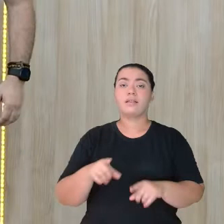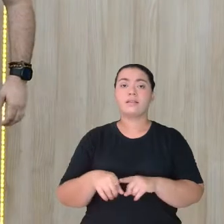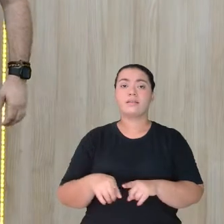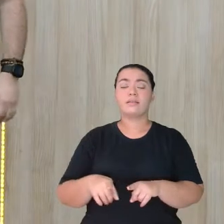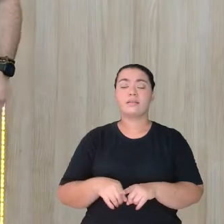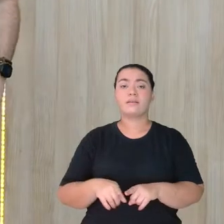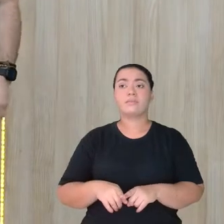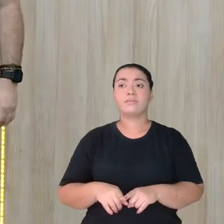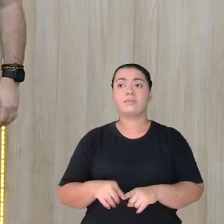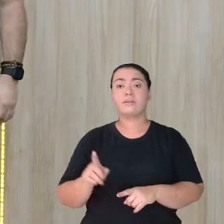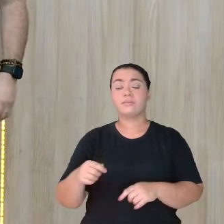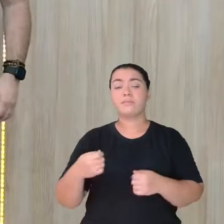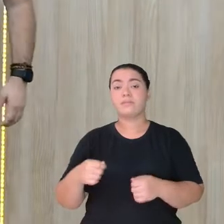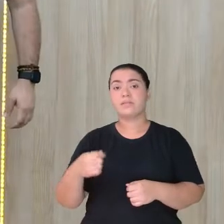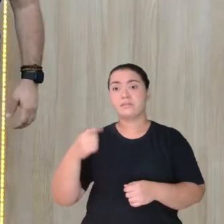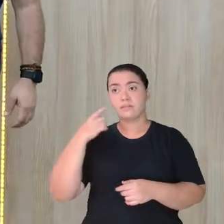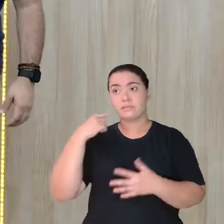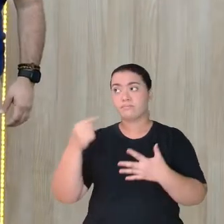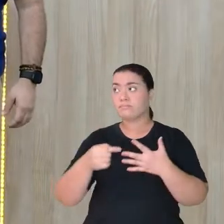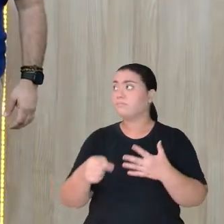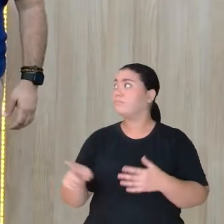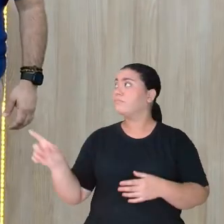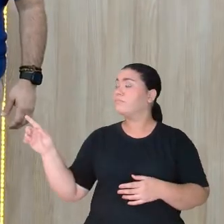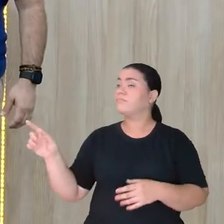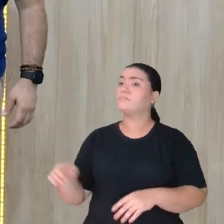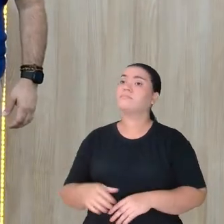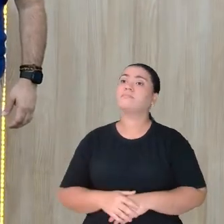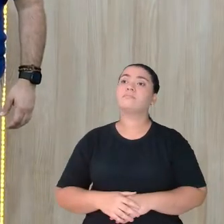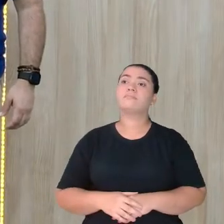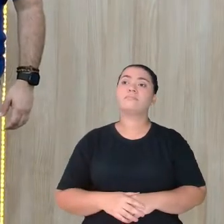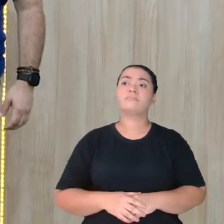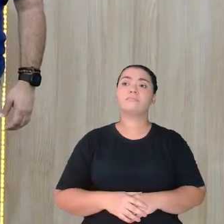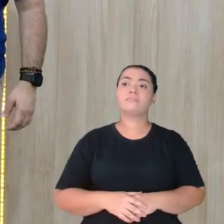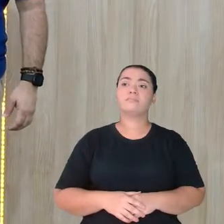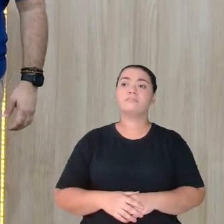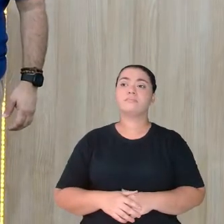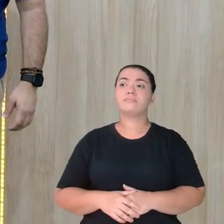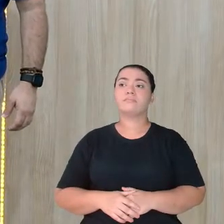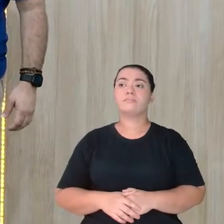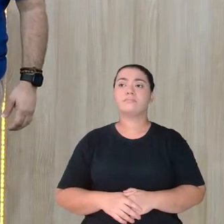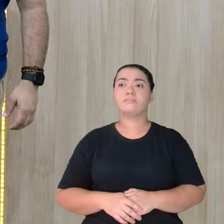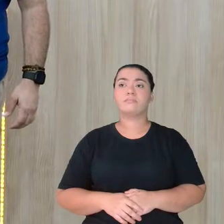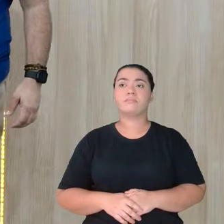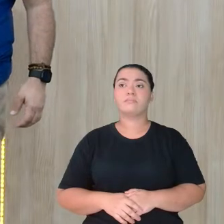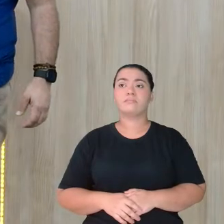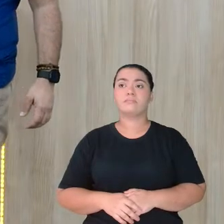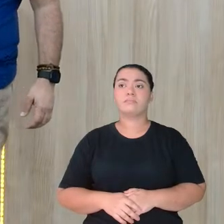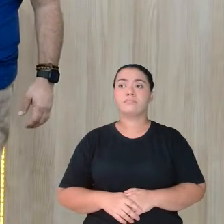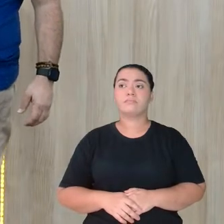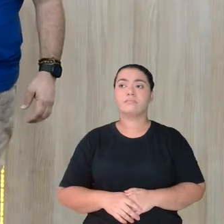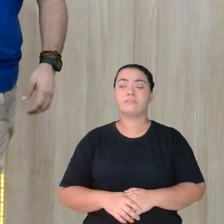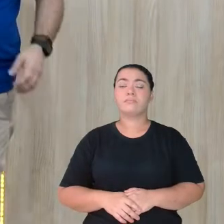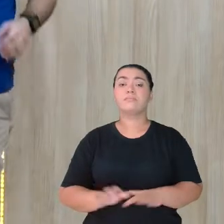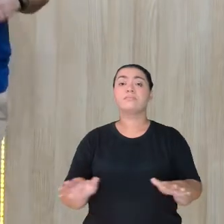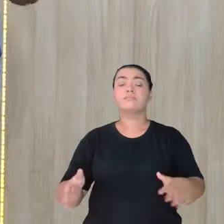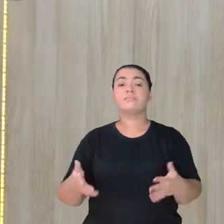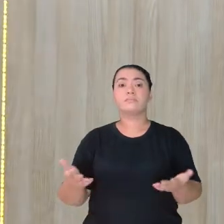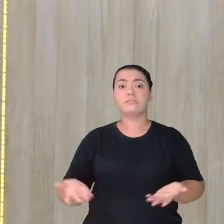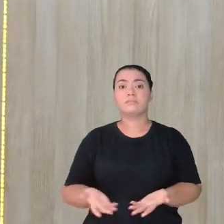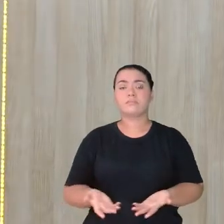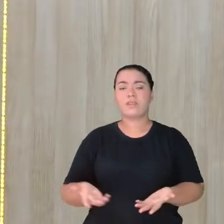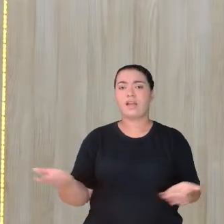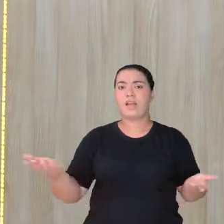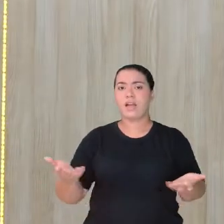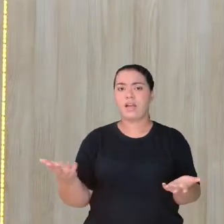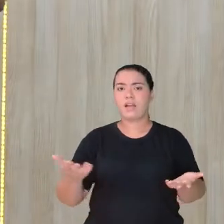a ser apontado, ok? Isso aqui a gente já falou. Vejam. Então, a gente